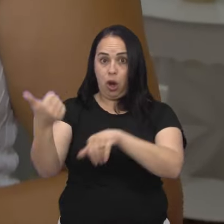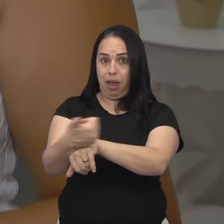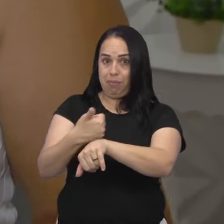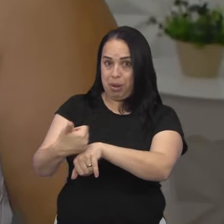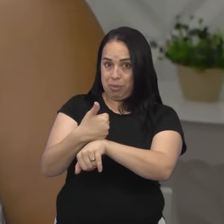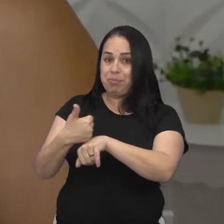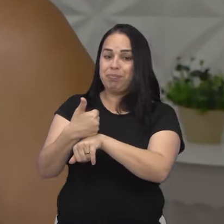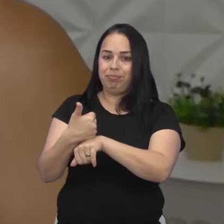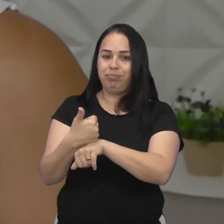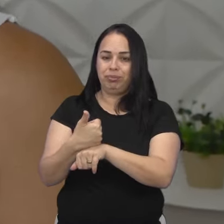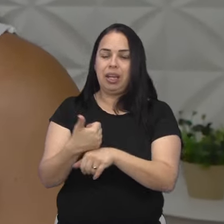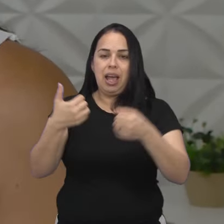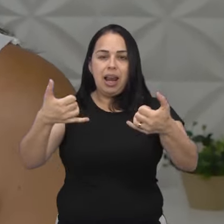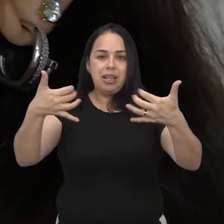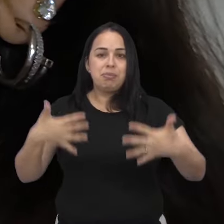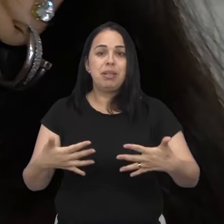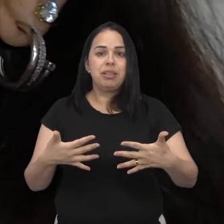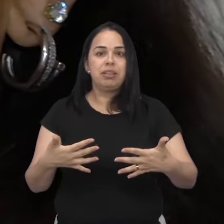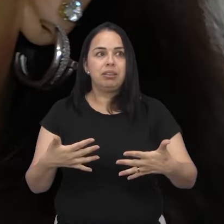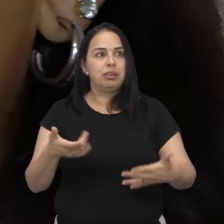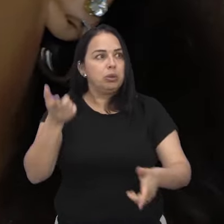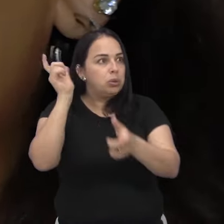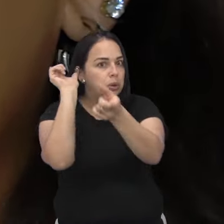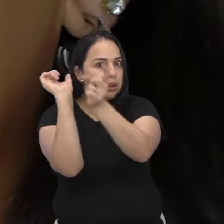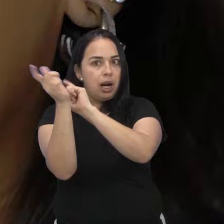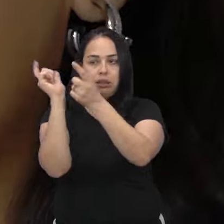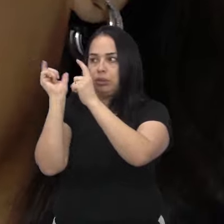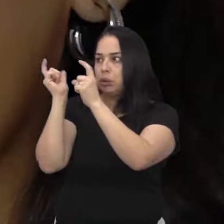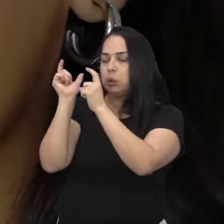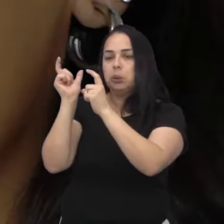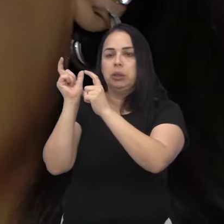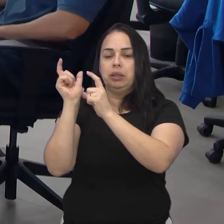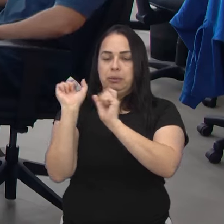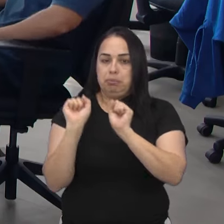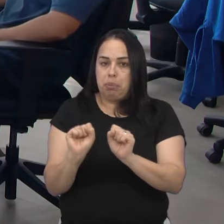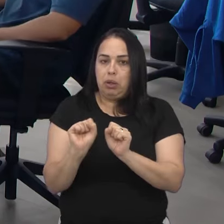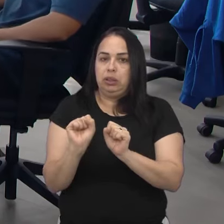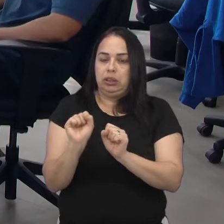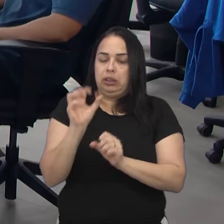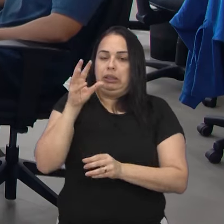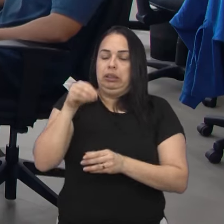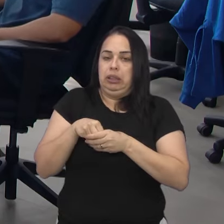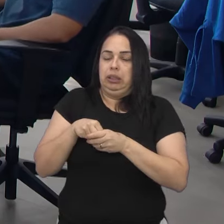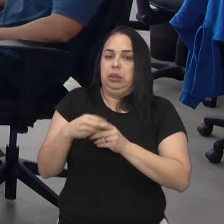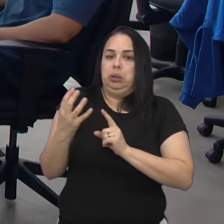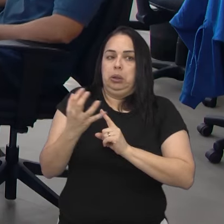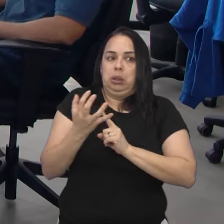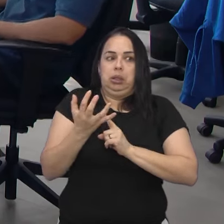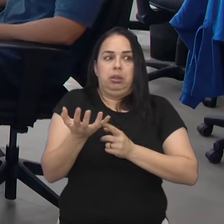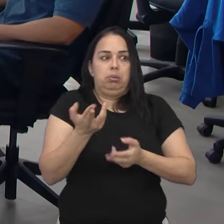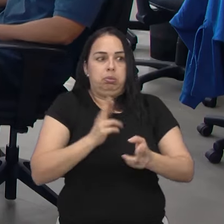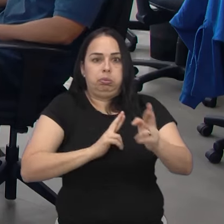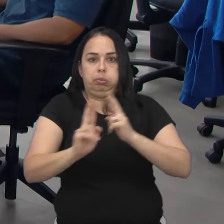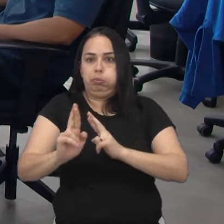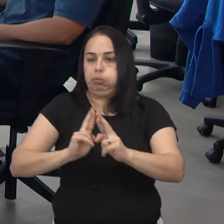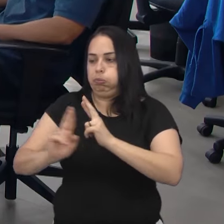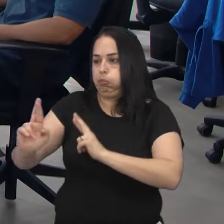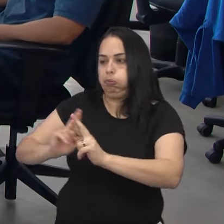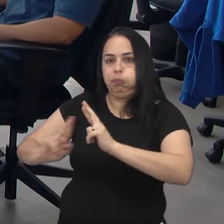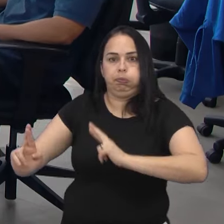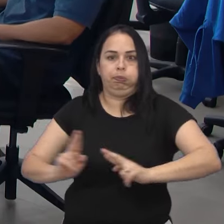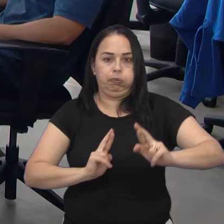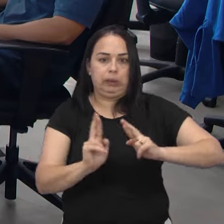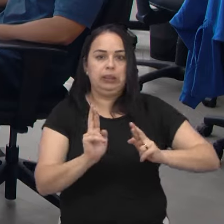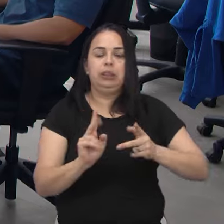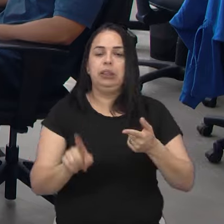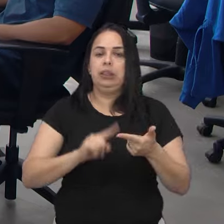esta psicóloga organizacional no caso dos transtornos mentais as causas podem estar associadas ao relacionamento